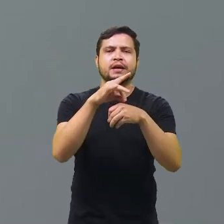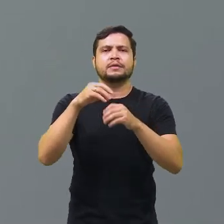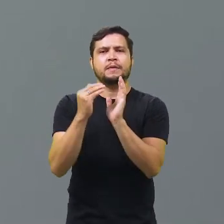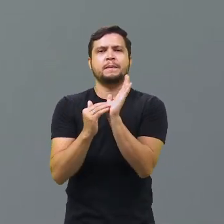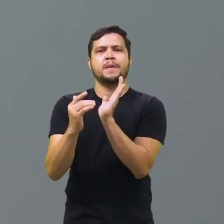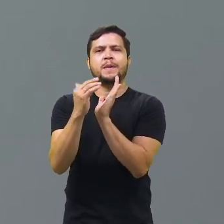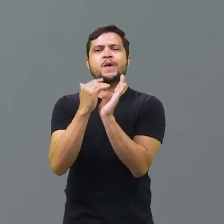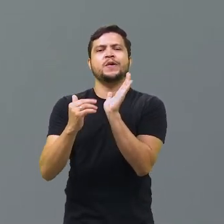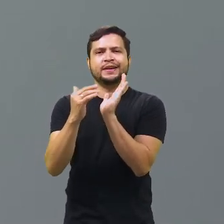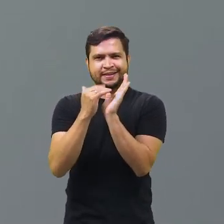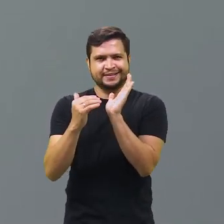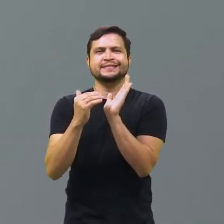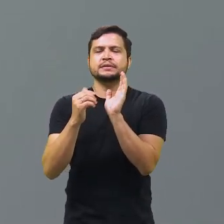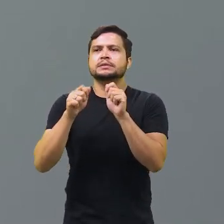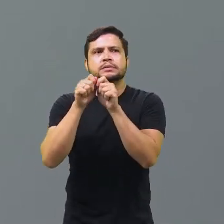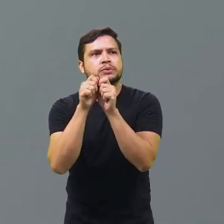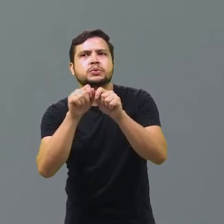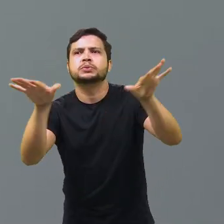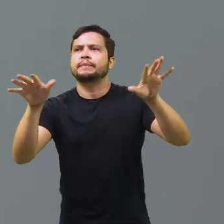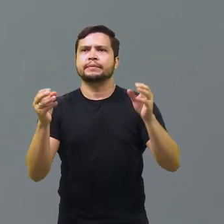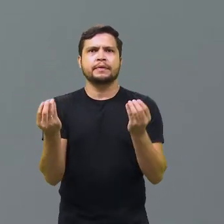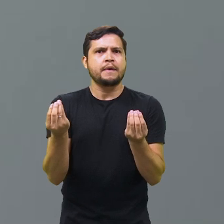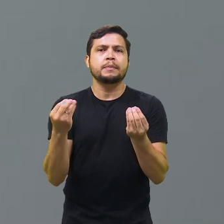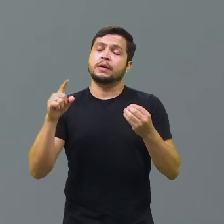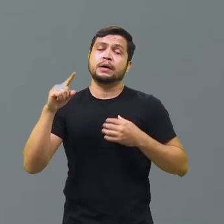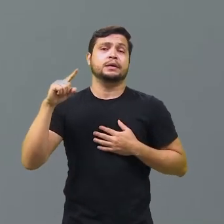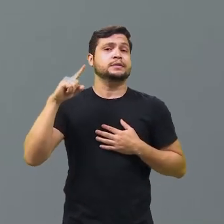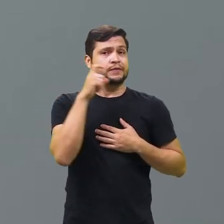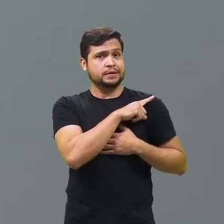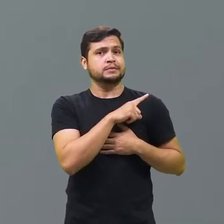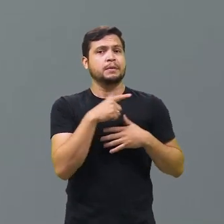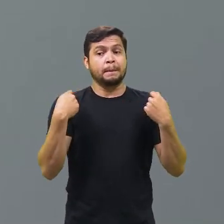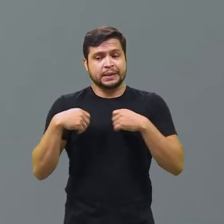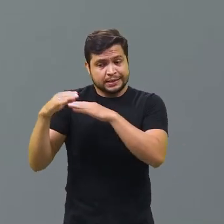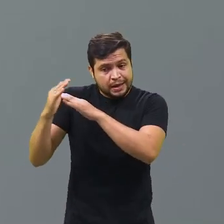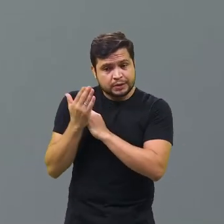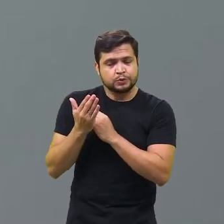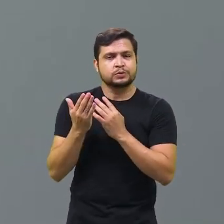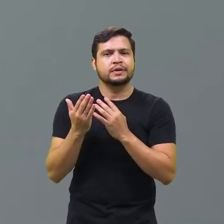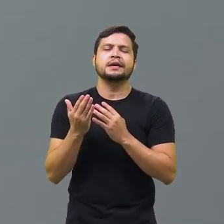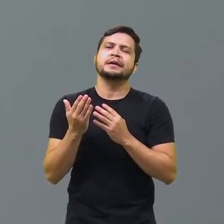grão de pólen dela de um indivíduo para o outro, é uma dificuldade. Precisa de alguém para